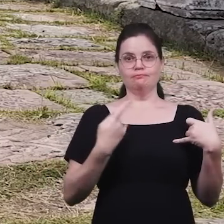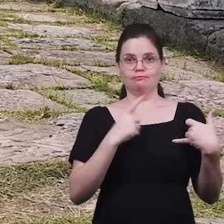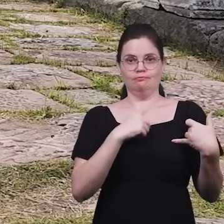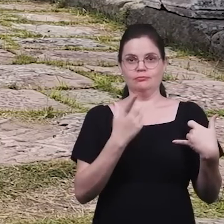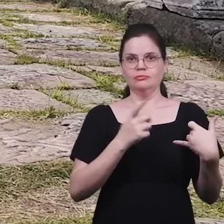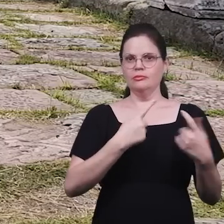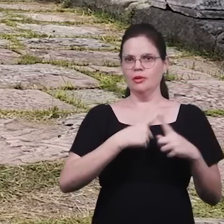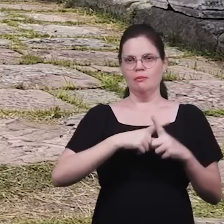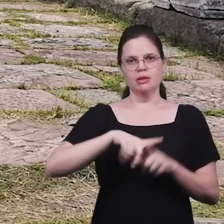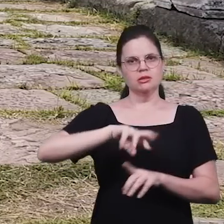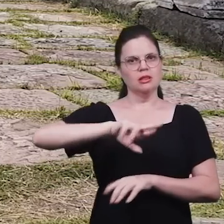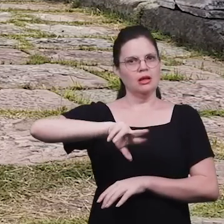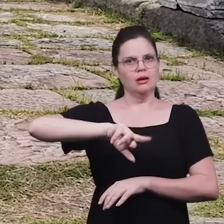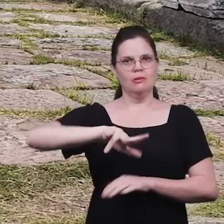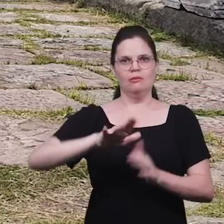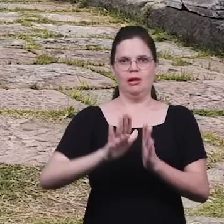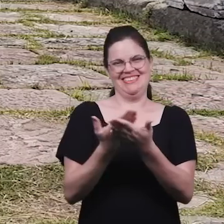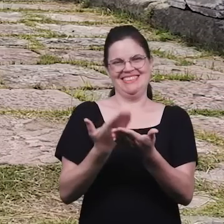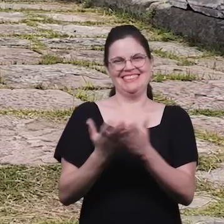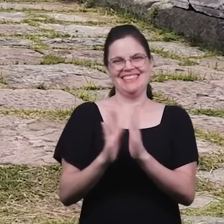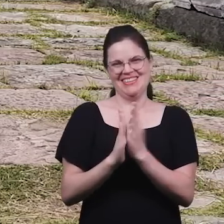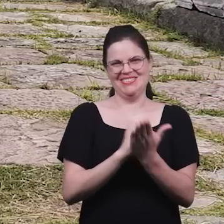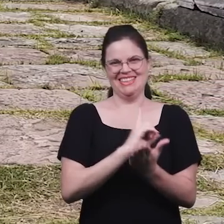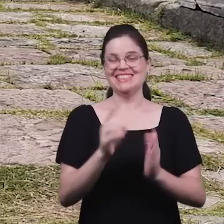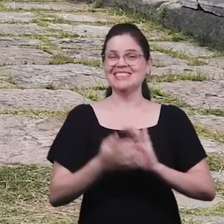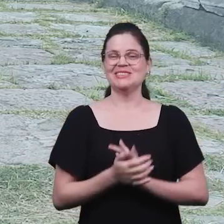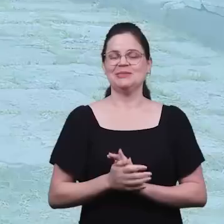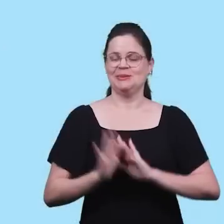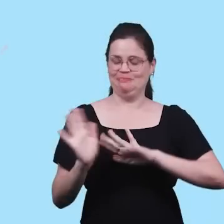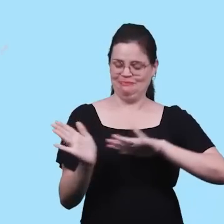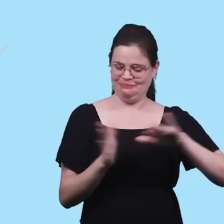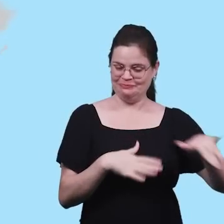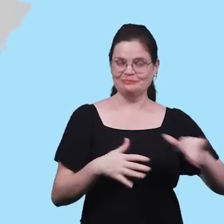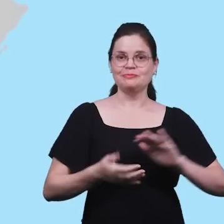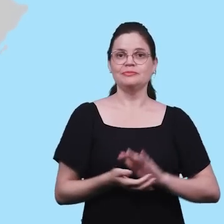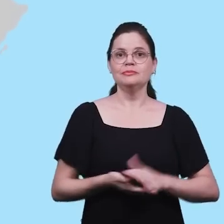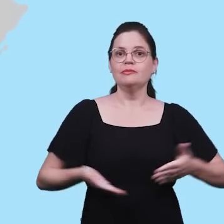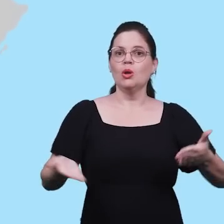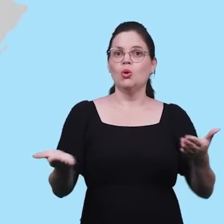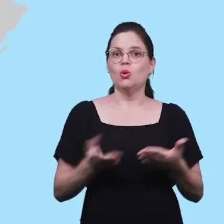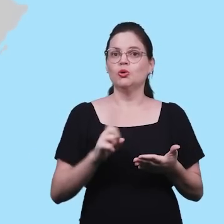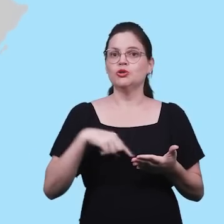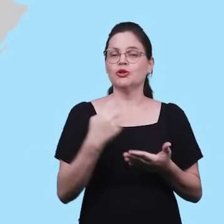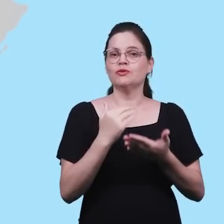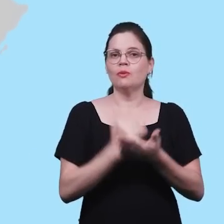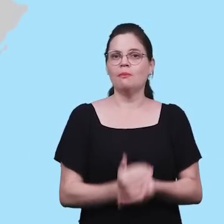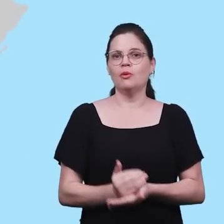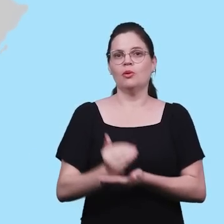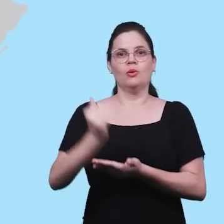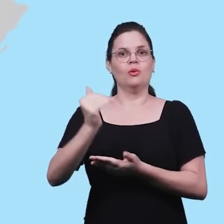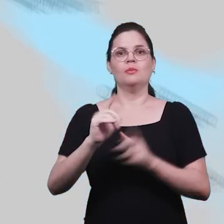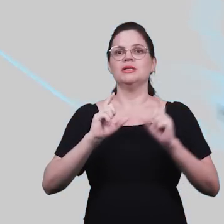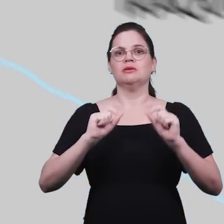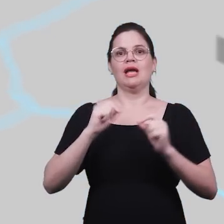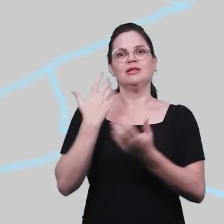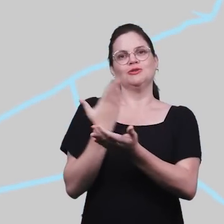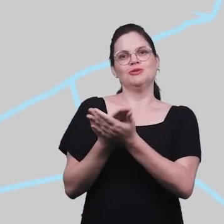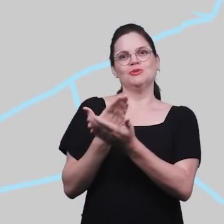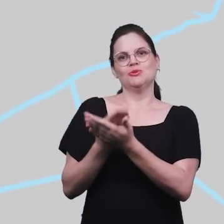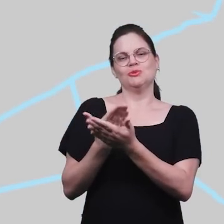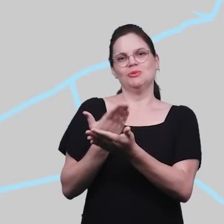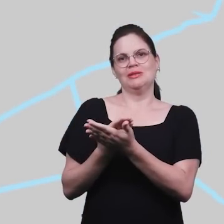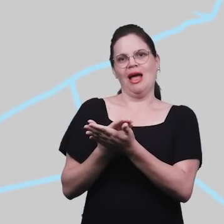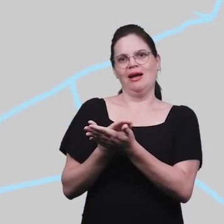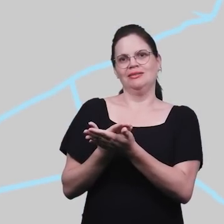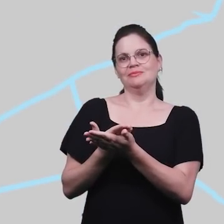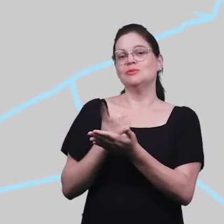não é bíblico. Mas vamos lá, é que hoje nós estamos entrando na quarta